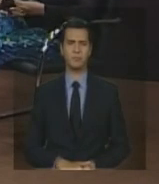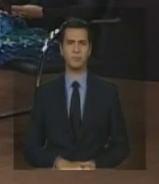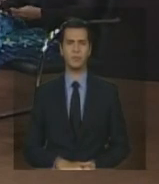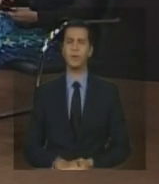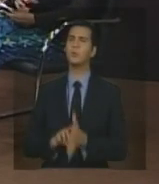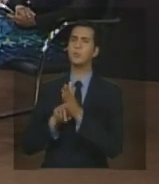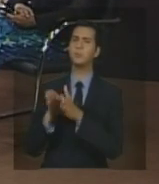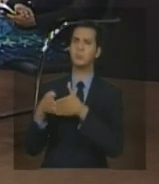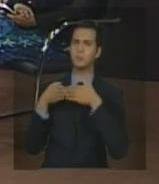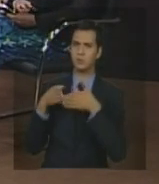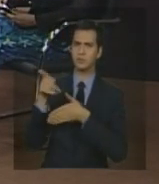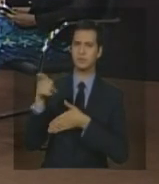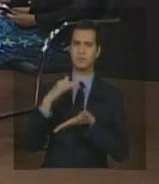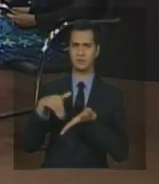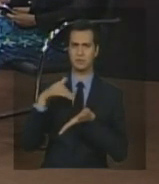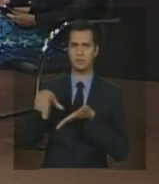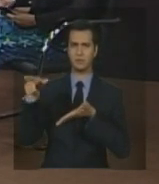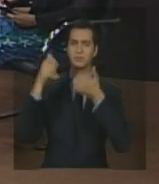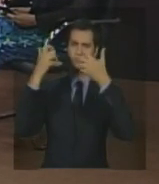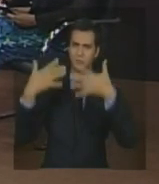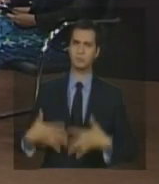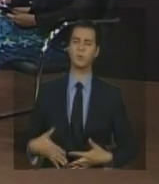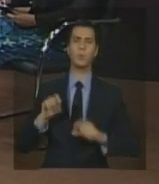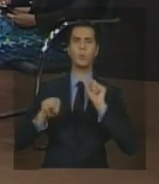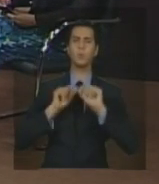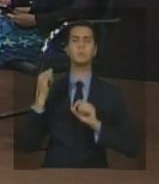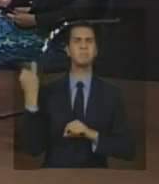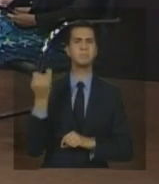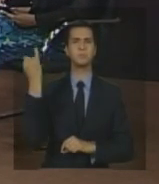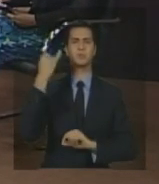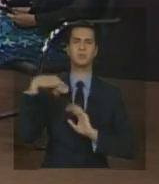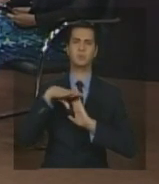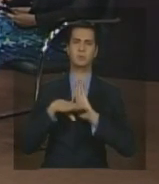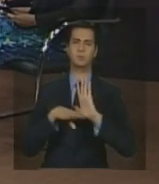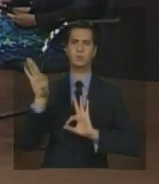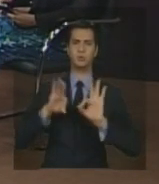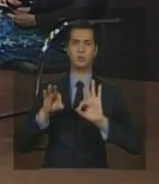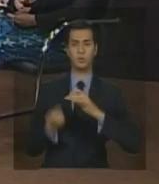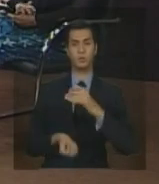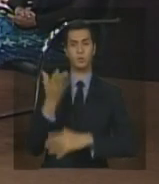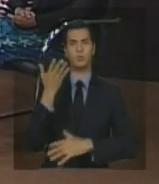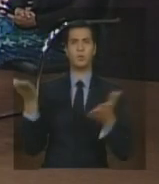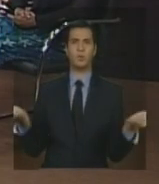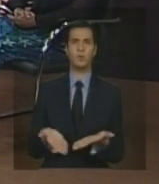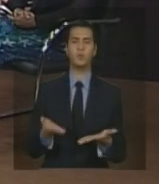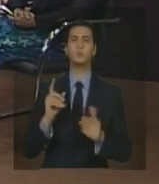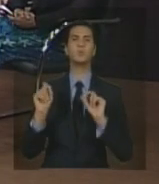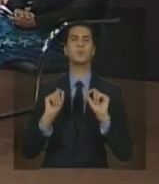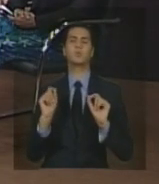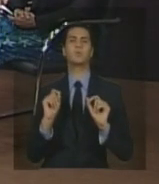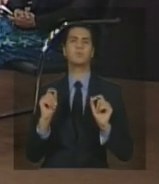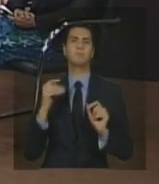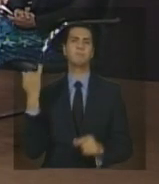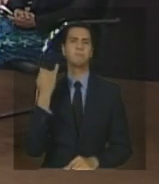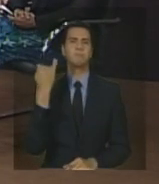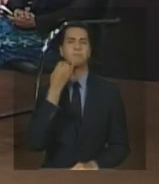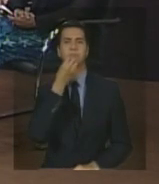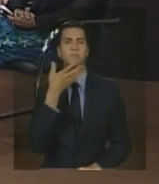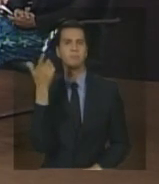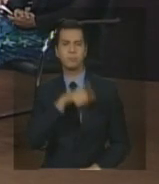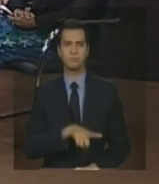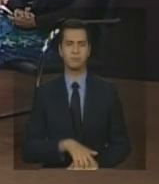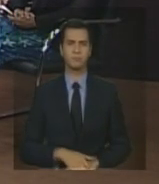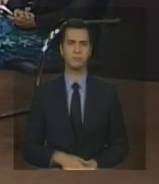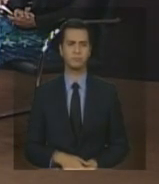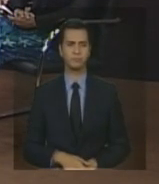comentasse da importância, né, desse plano lançado hoje, o que, é que ele representa, qual o impacto? Esse é o maior